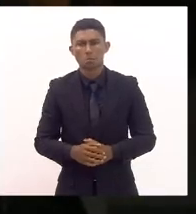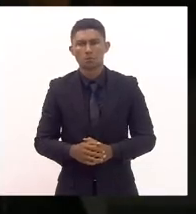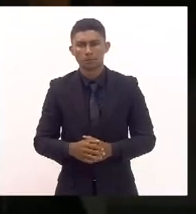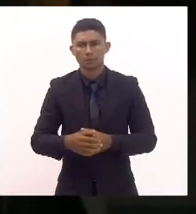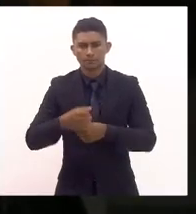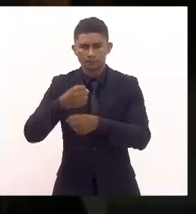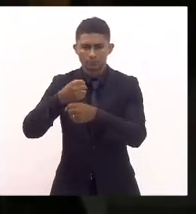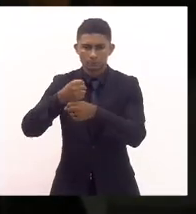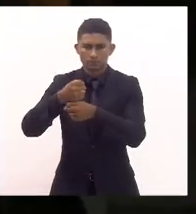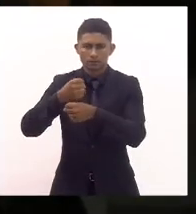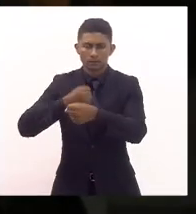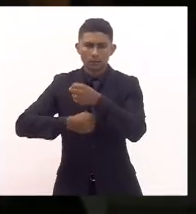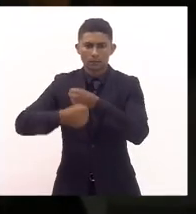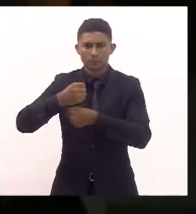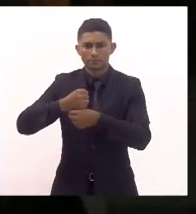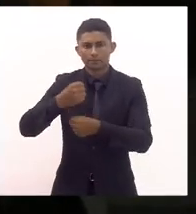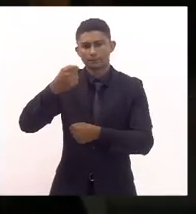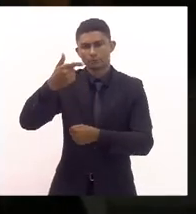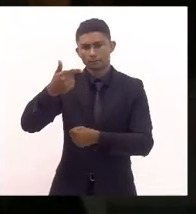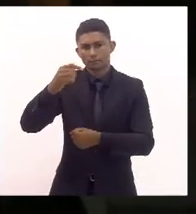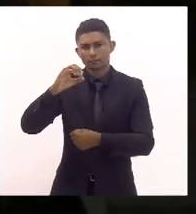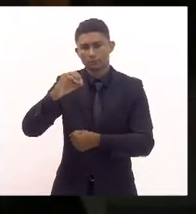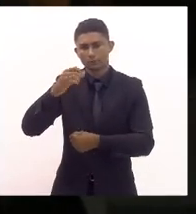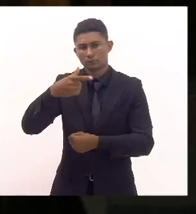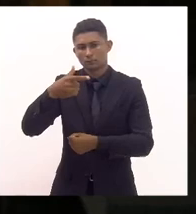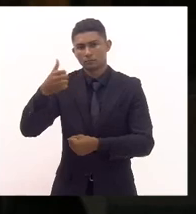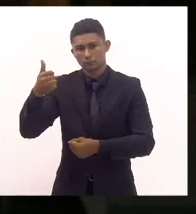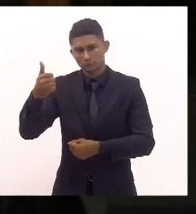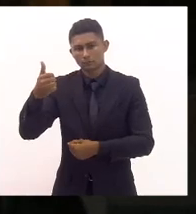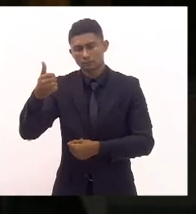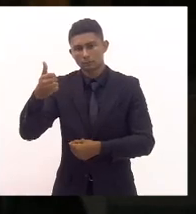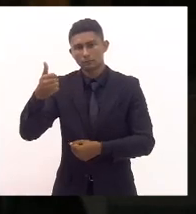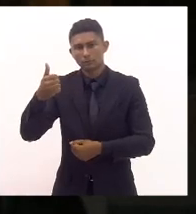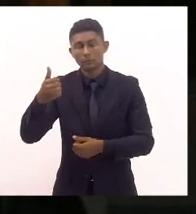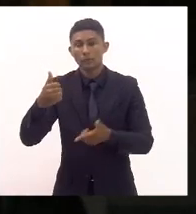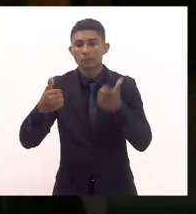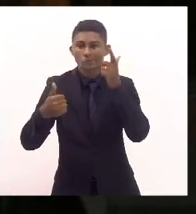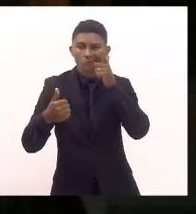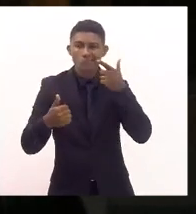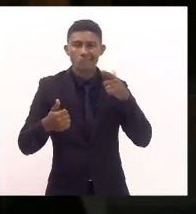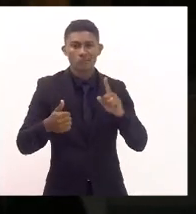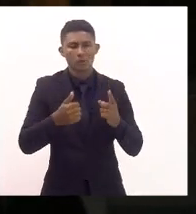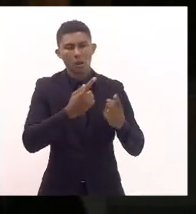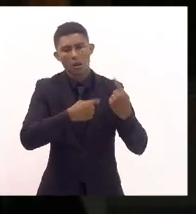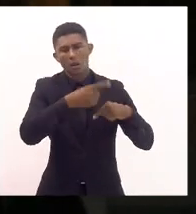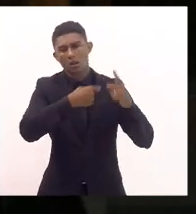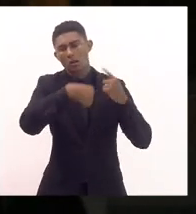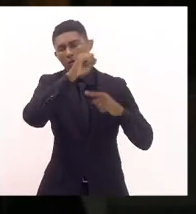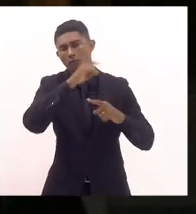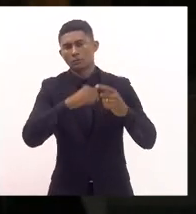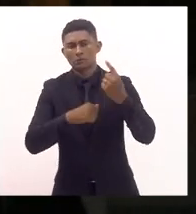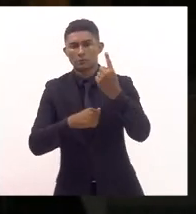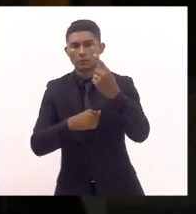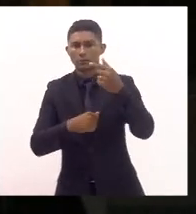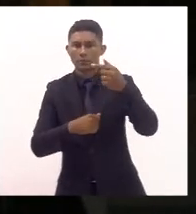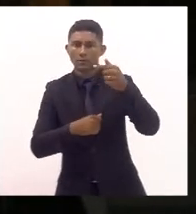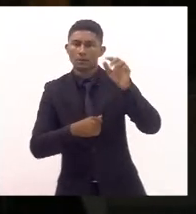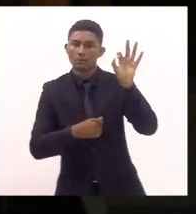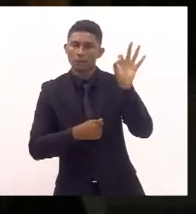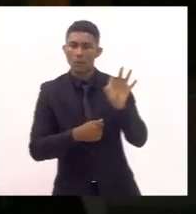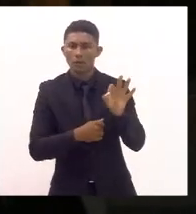à 2020/21 sobre 20 salvo erro de minha mão ela na onde de dezessete por